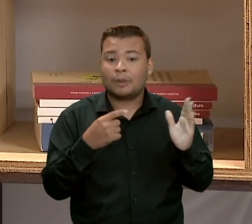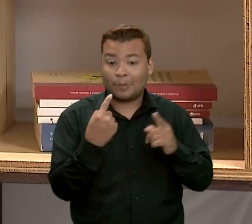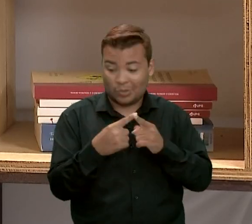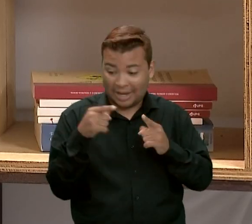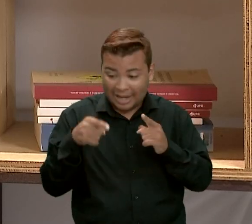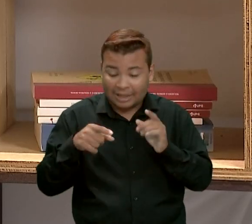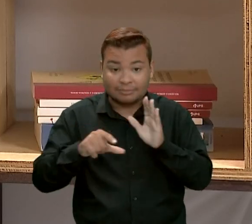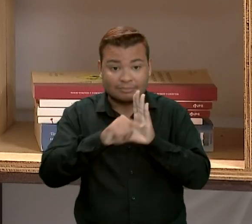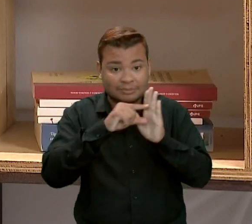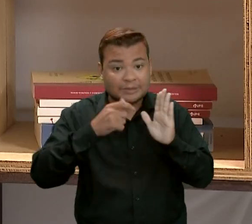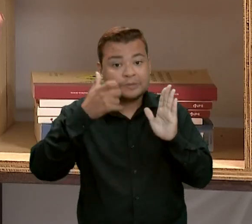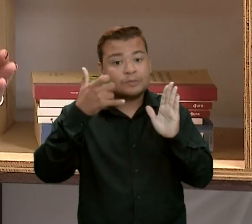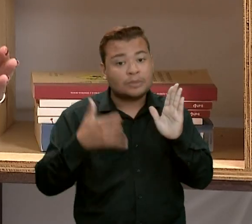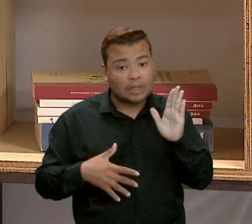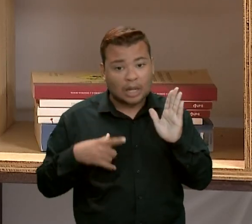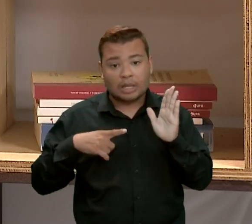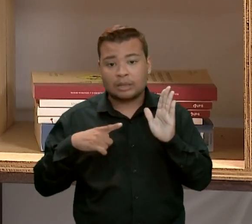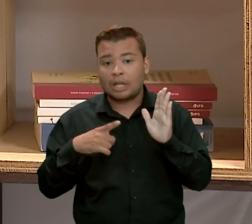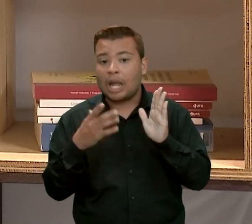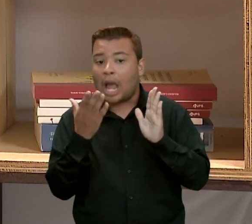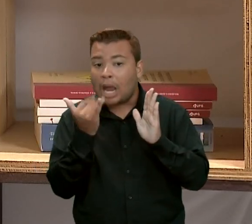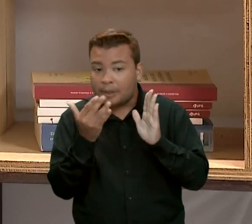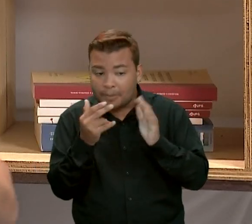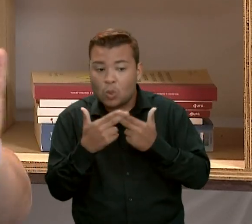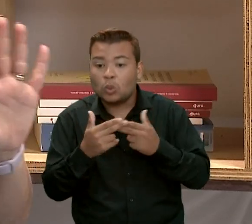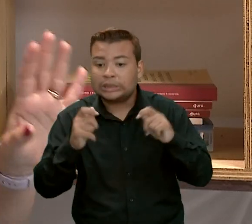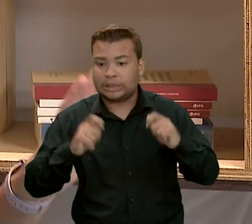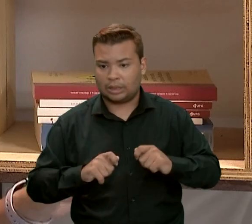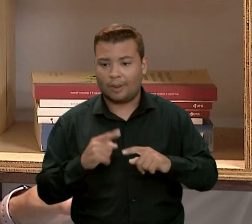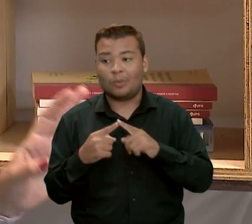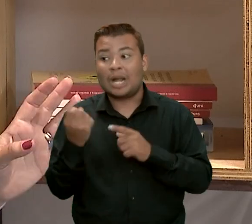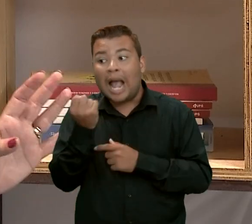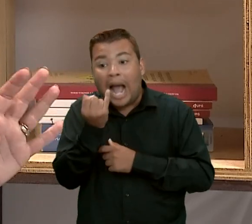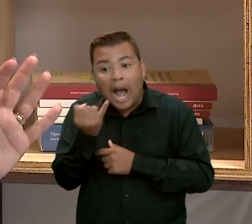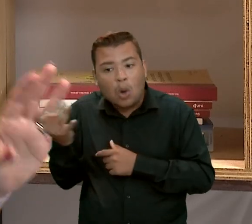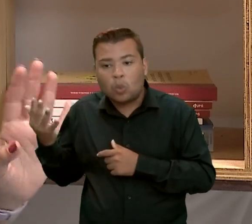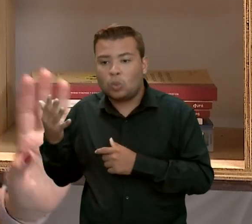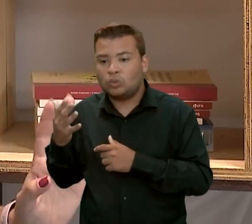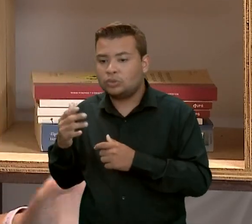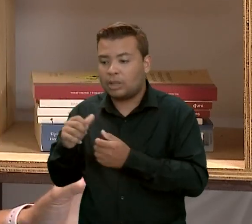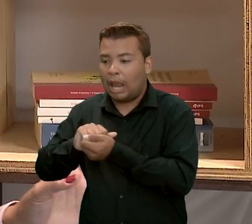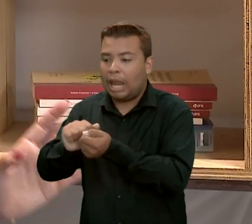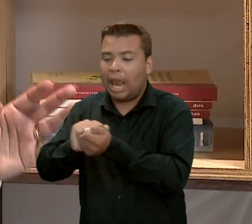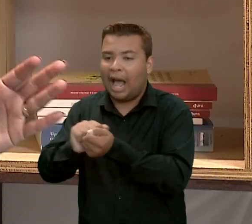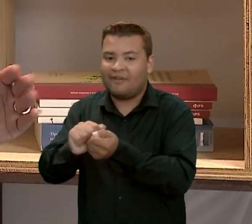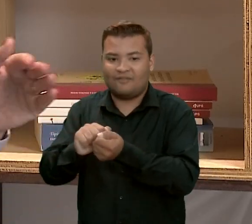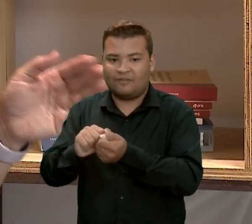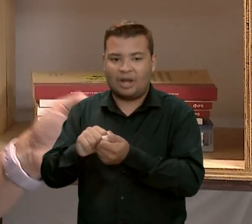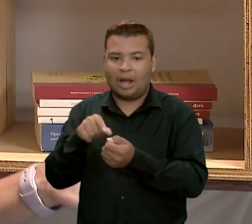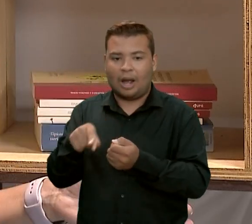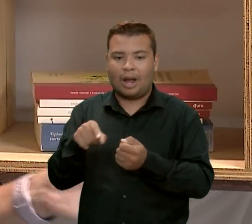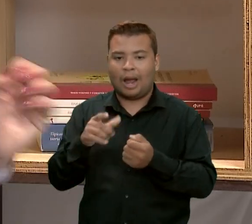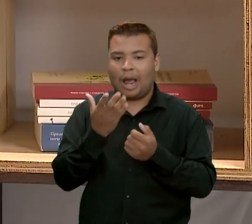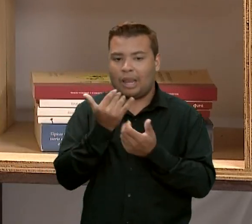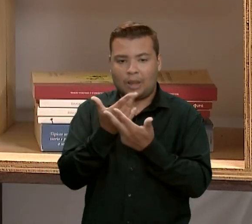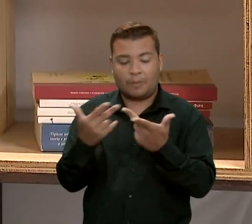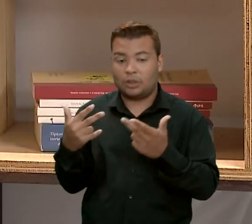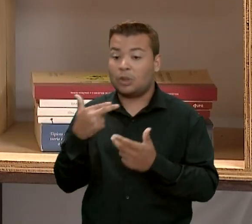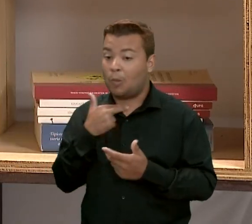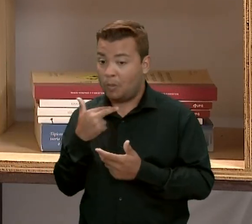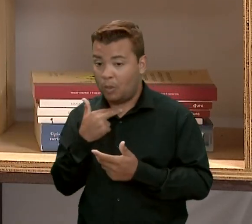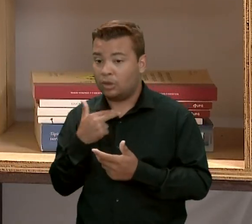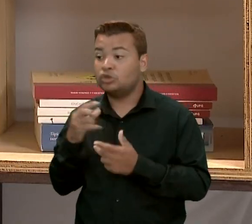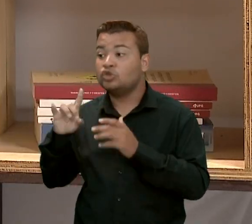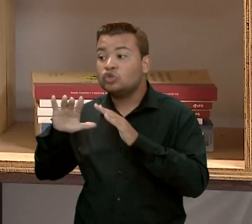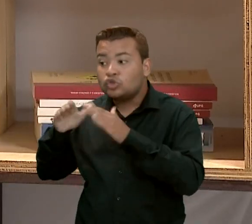alimentos. Porque às vezes tem alguns que não podem, então ele é especificamente para, né, lavar a roupa. Mas ali, se a gente for